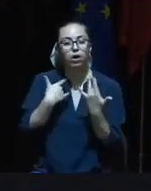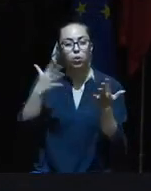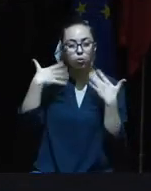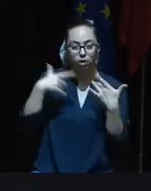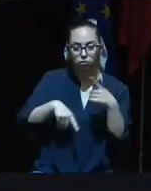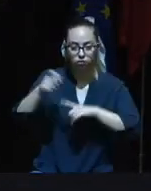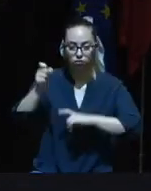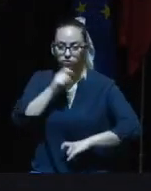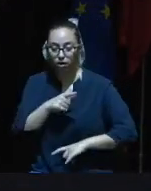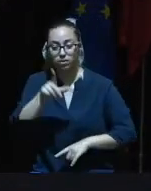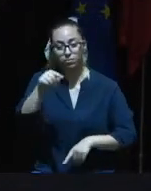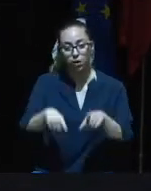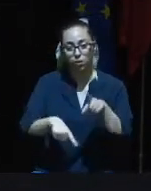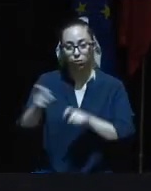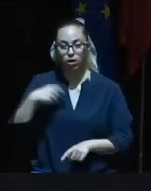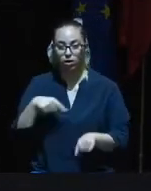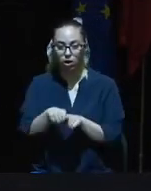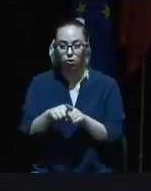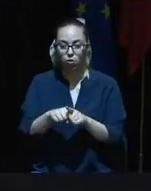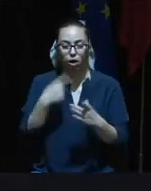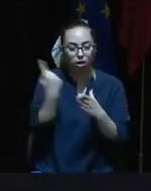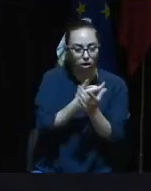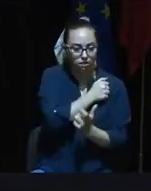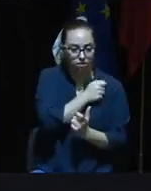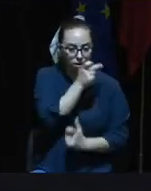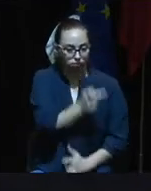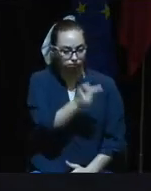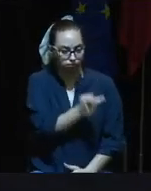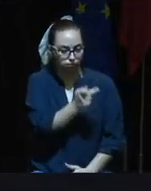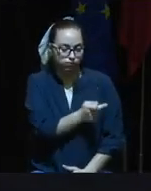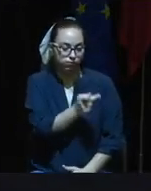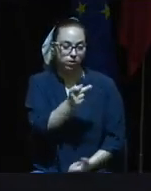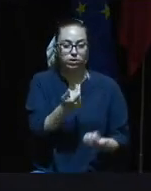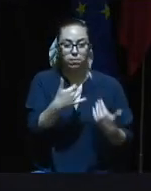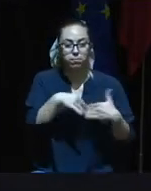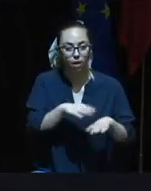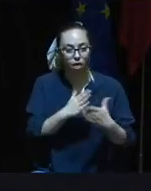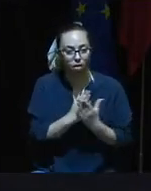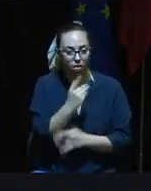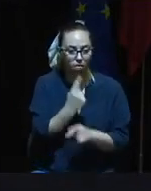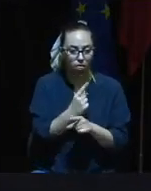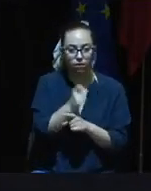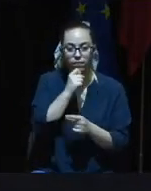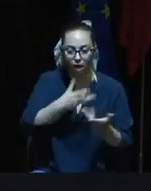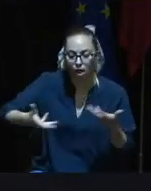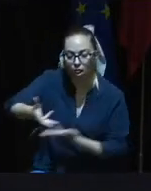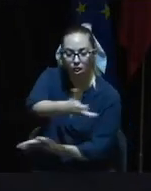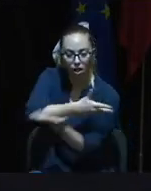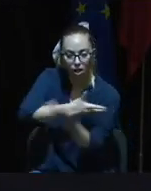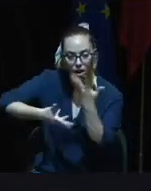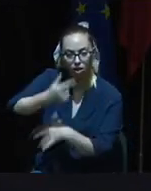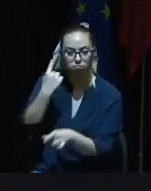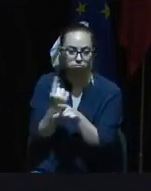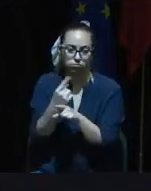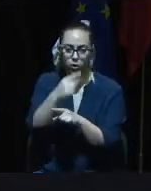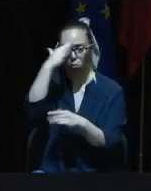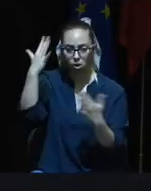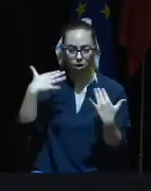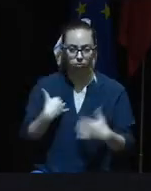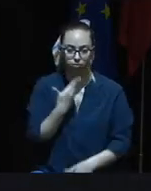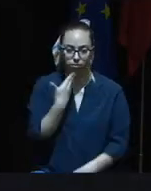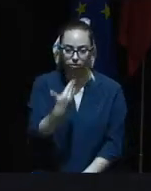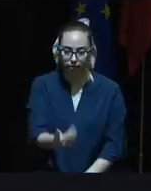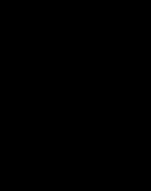e mas também para garantir que o calor não confie nas pessoas em casa isolando-as mas continua a haver locais de estar e de convívio mesmo em dias de calor